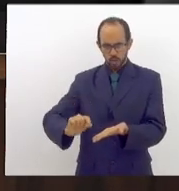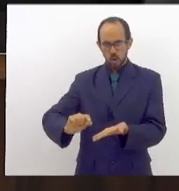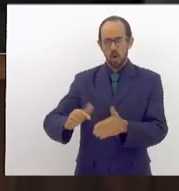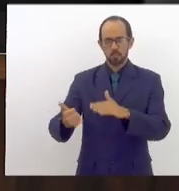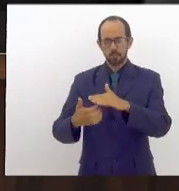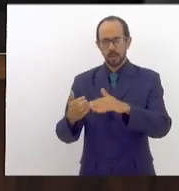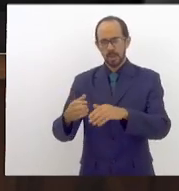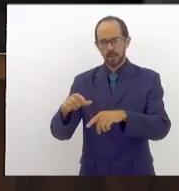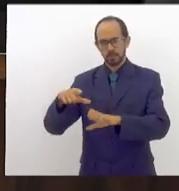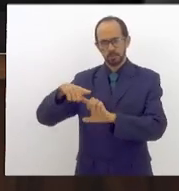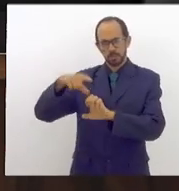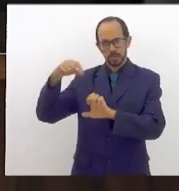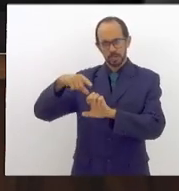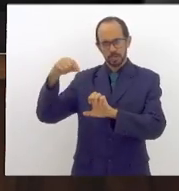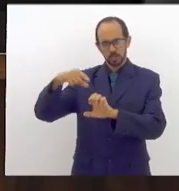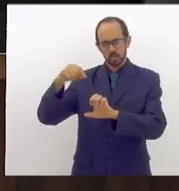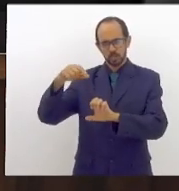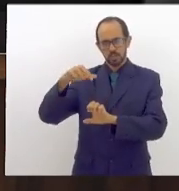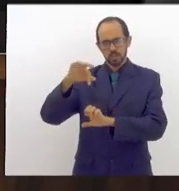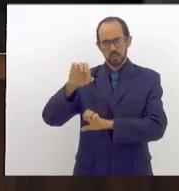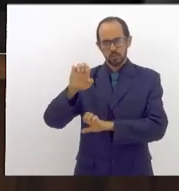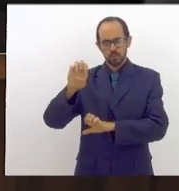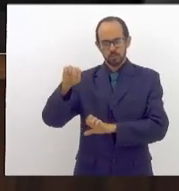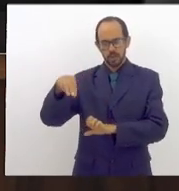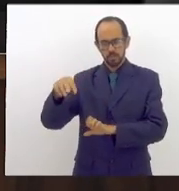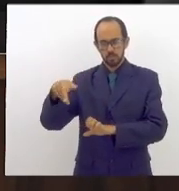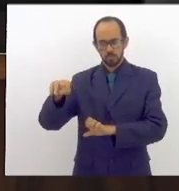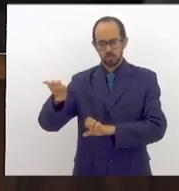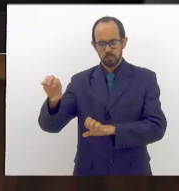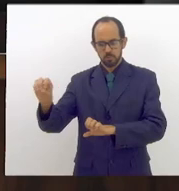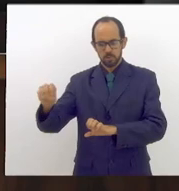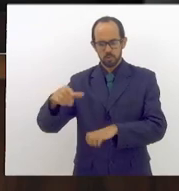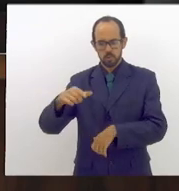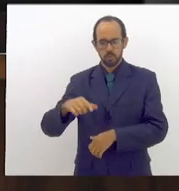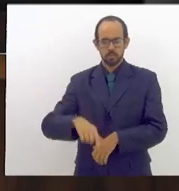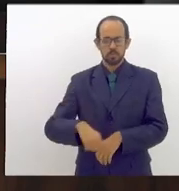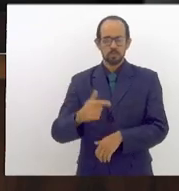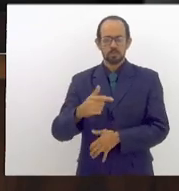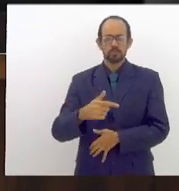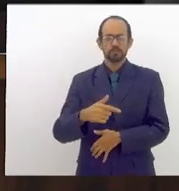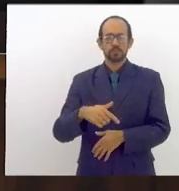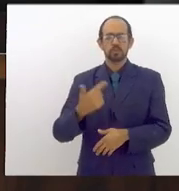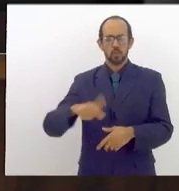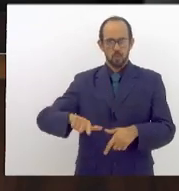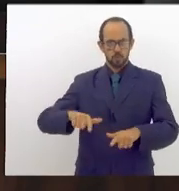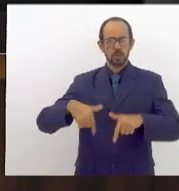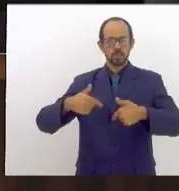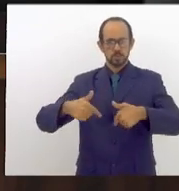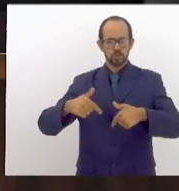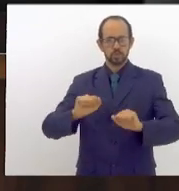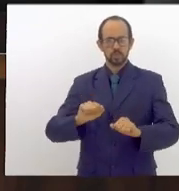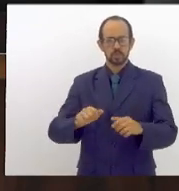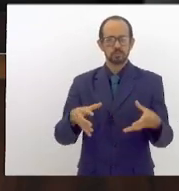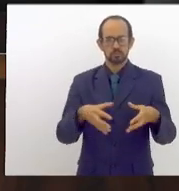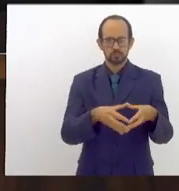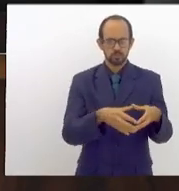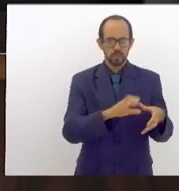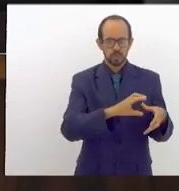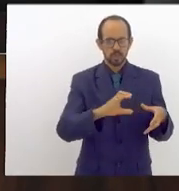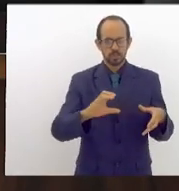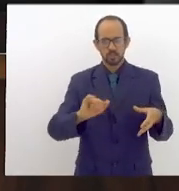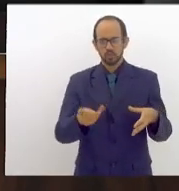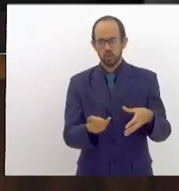de tempo criado pela lista Estadual 6.139 28 de dezembro de 2011 da outras providências pareceres da comissão de condição